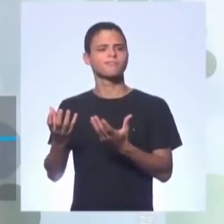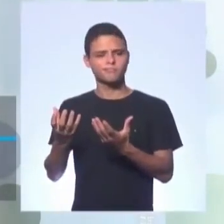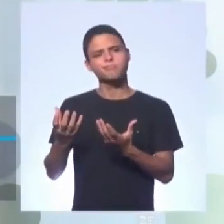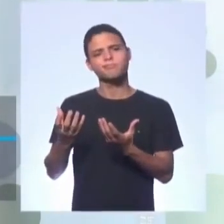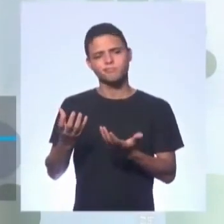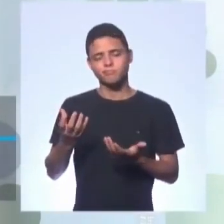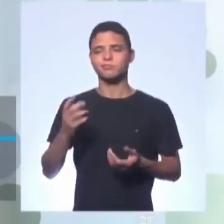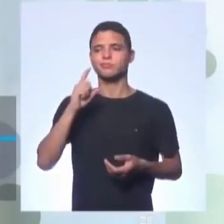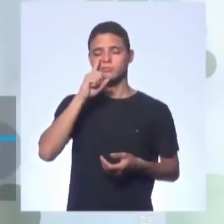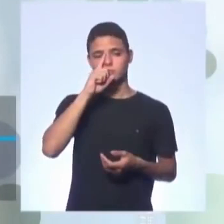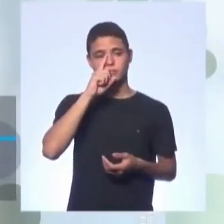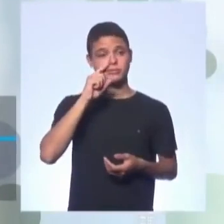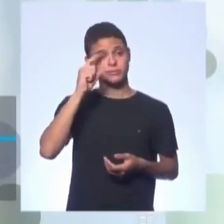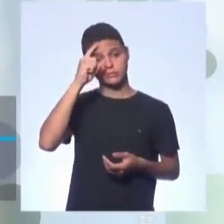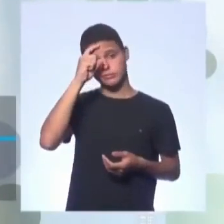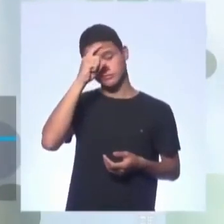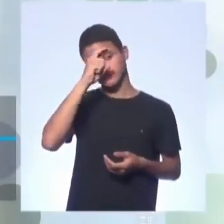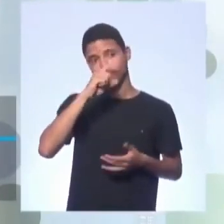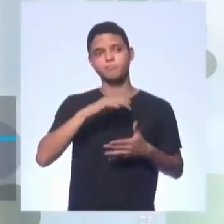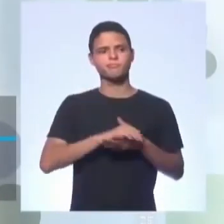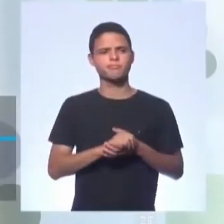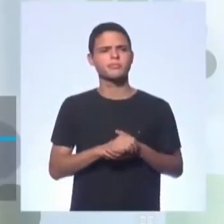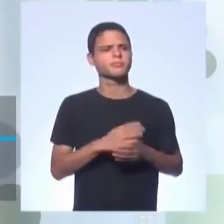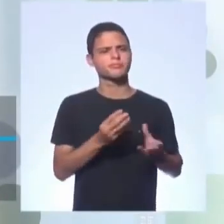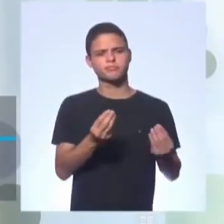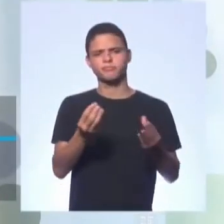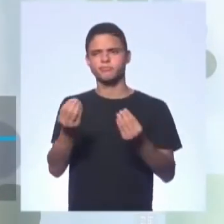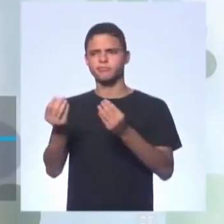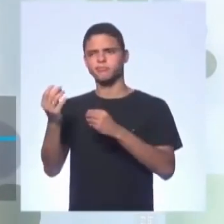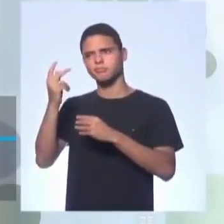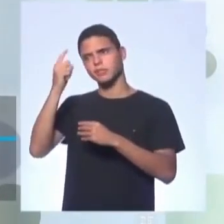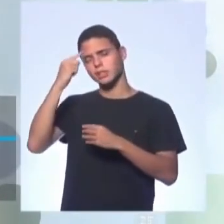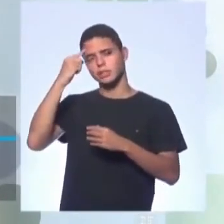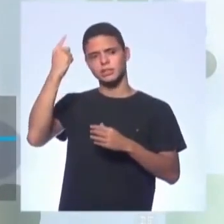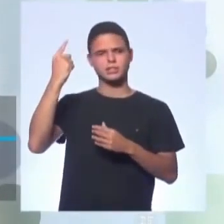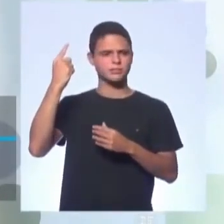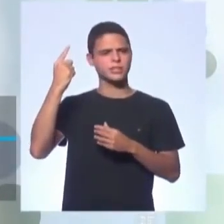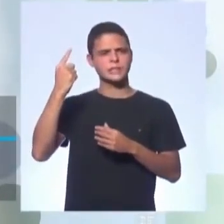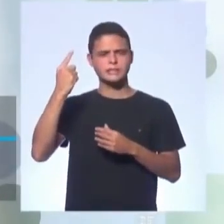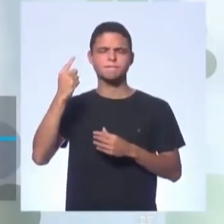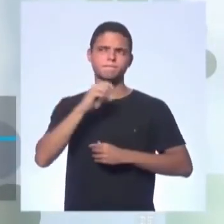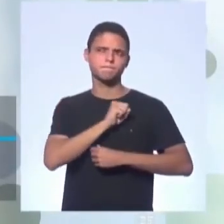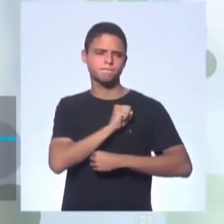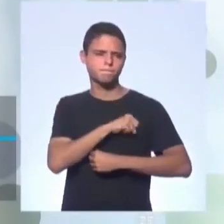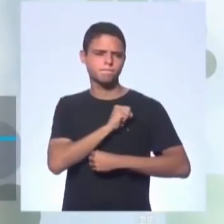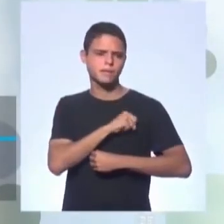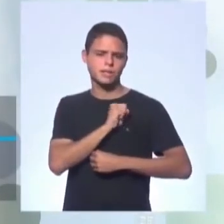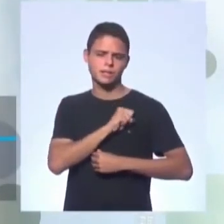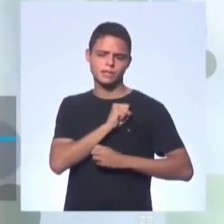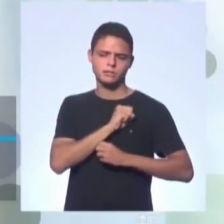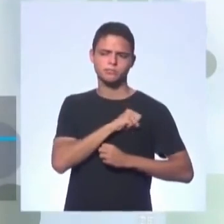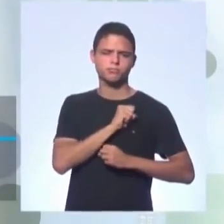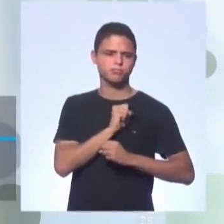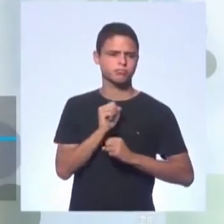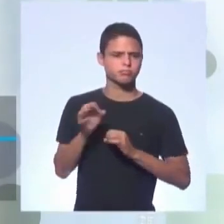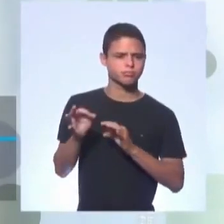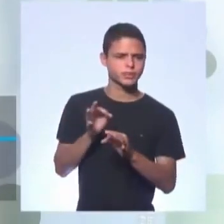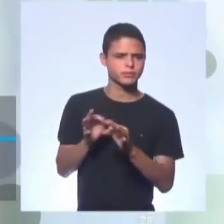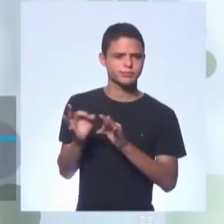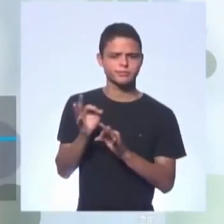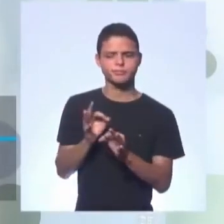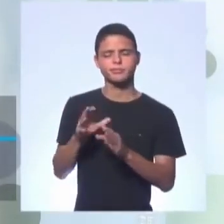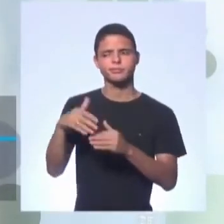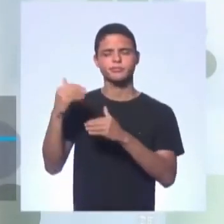né, a má cultura, né, de algumas pessoas aí que continuam, né, e depois sofrem as consequências,